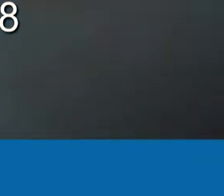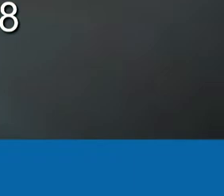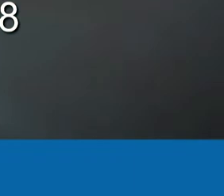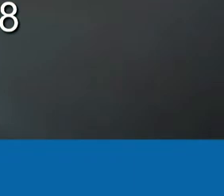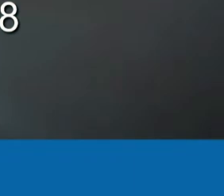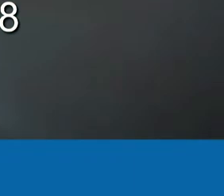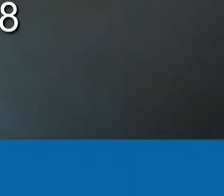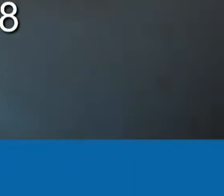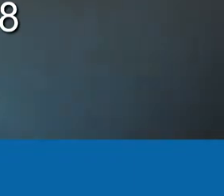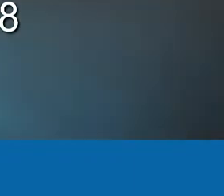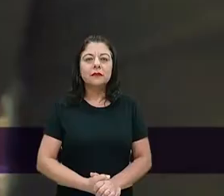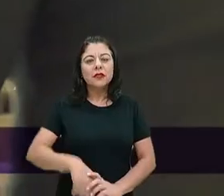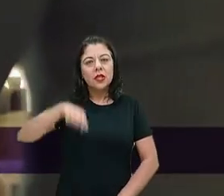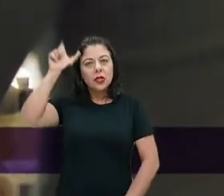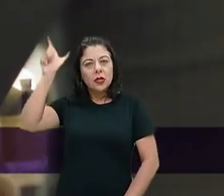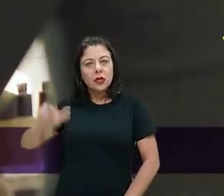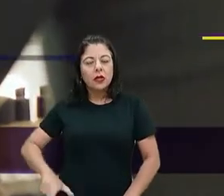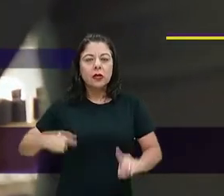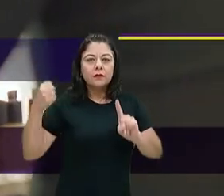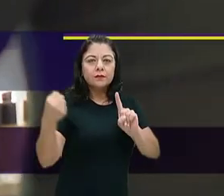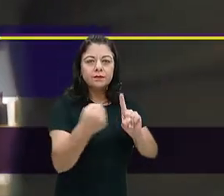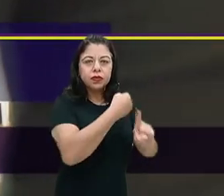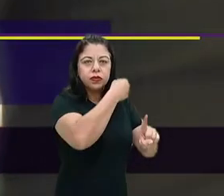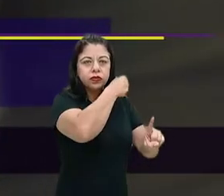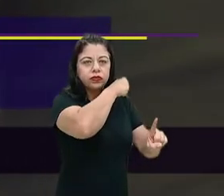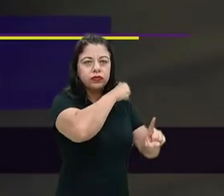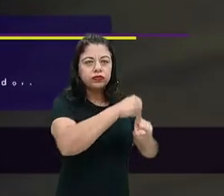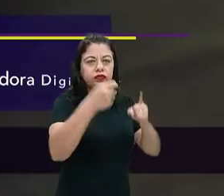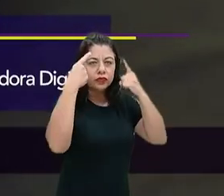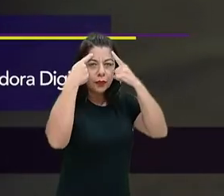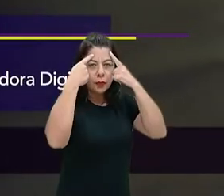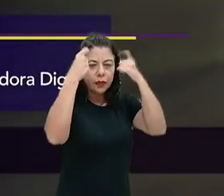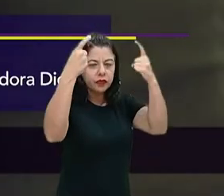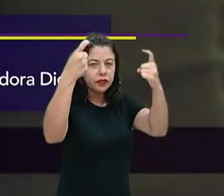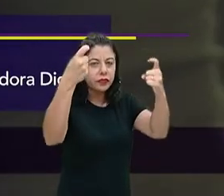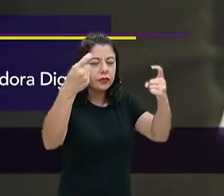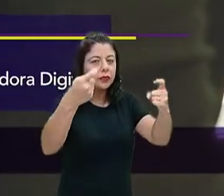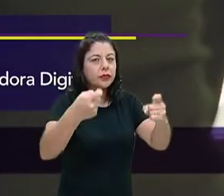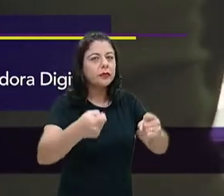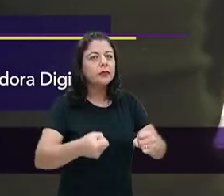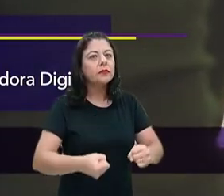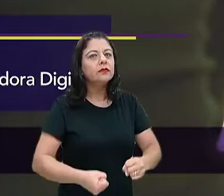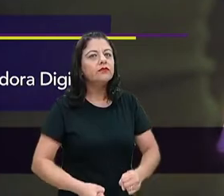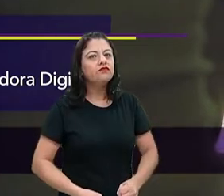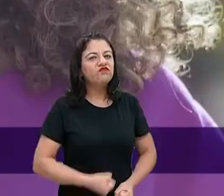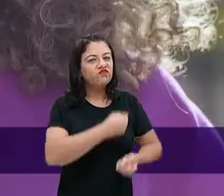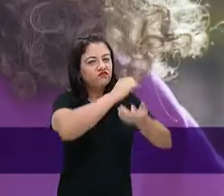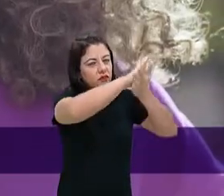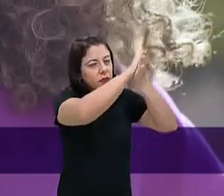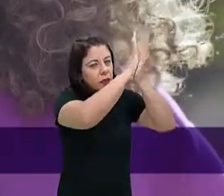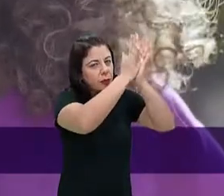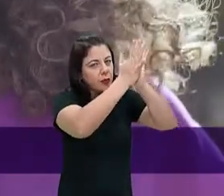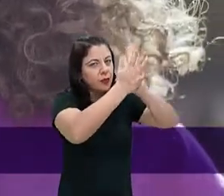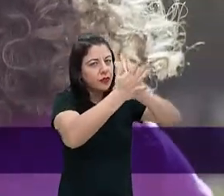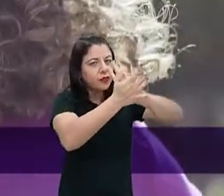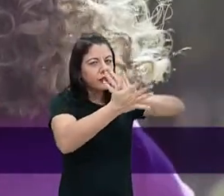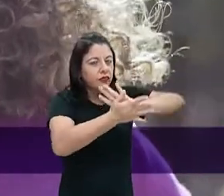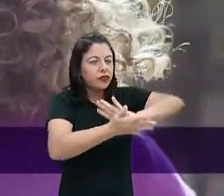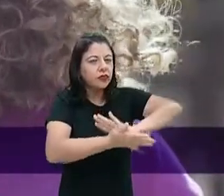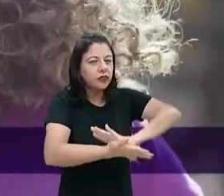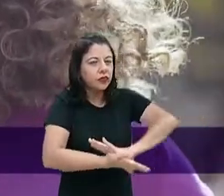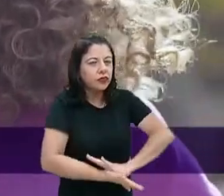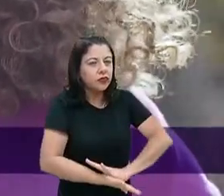região. Se ele te agride, saiba que isso é violência física. Se ele te